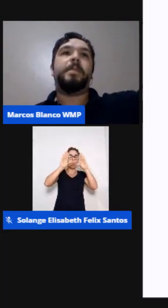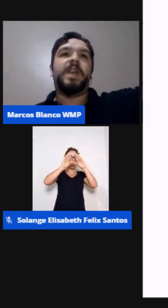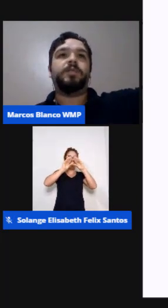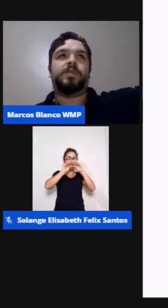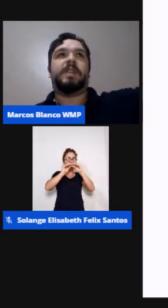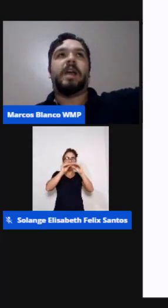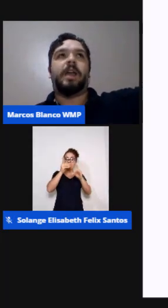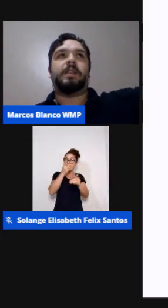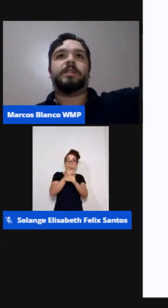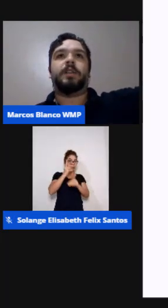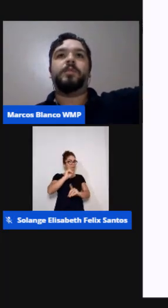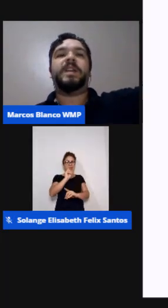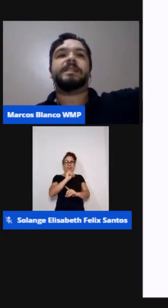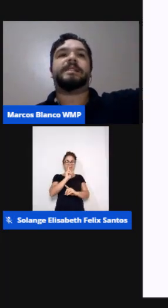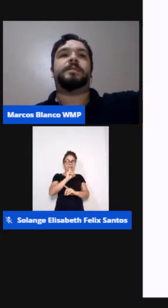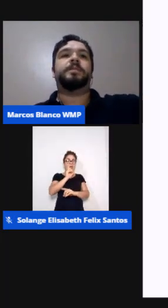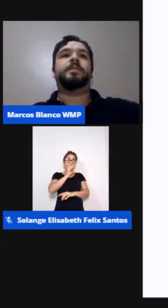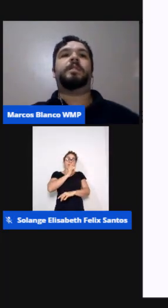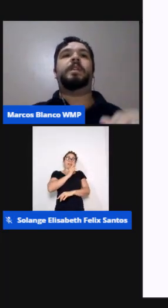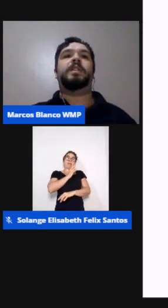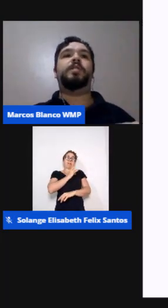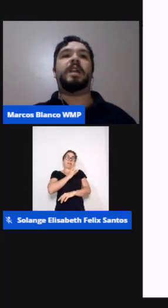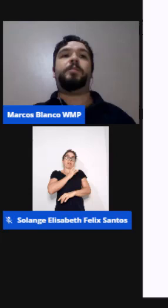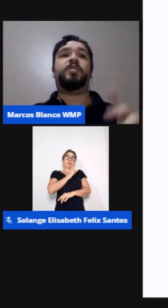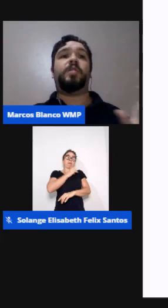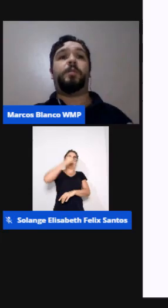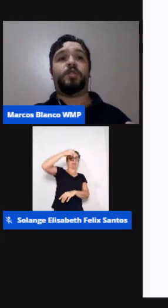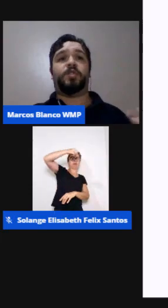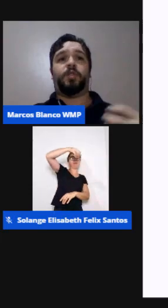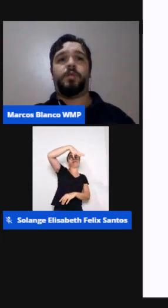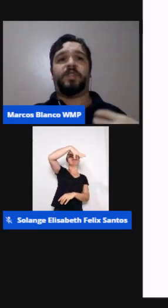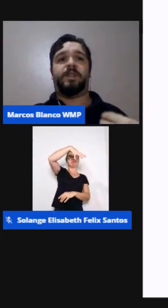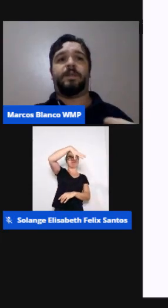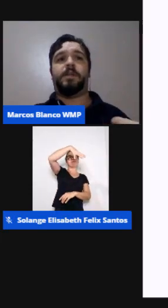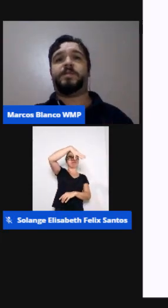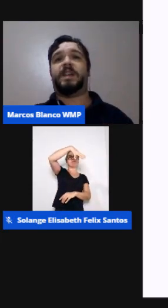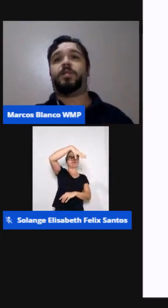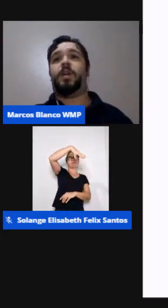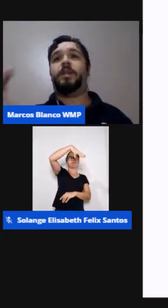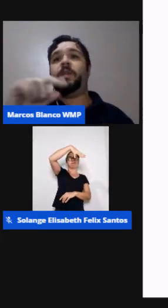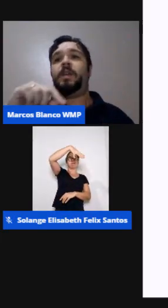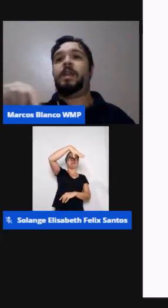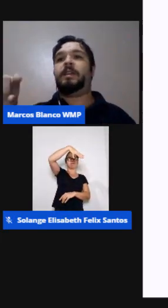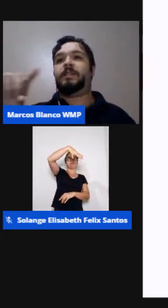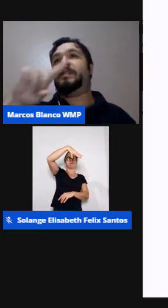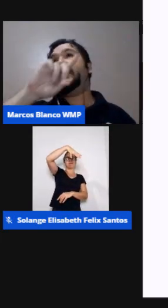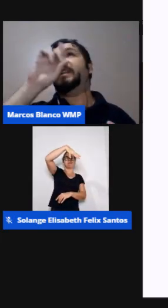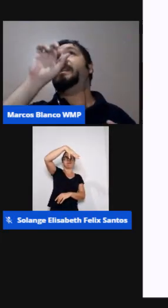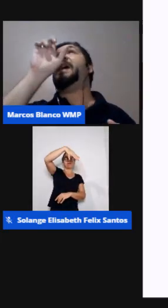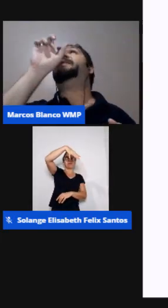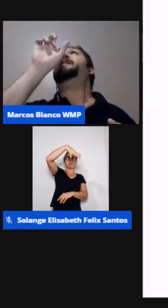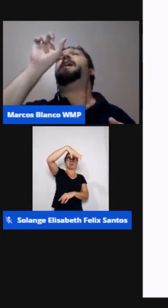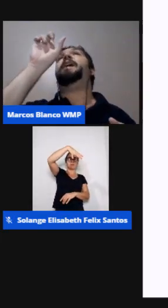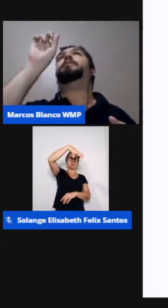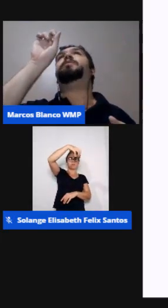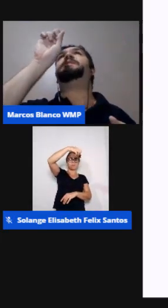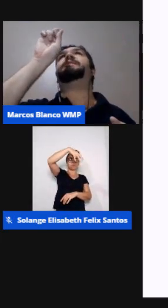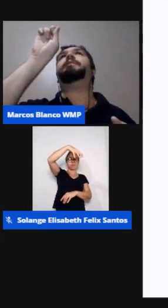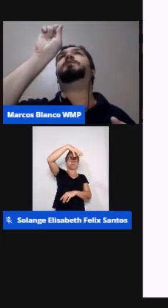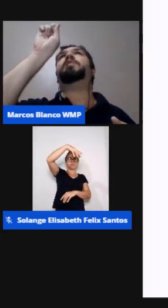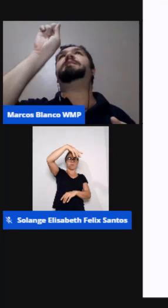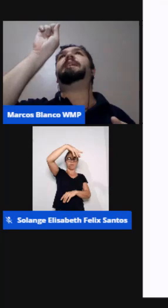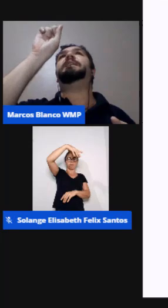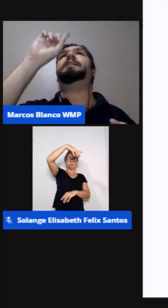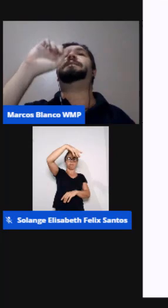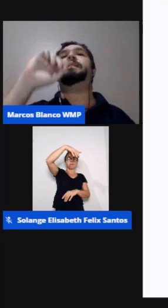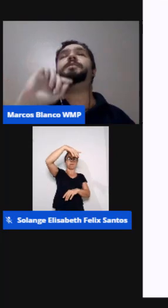porque ela tem medo da iluminação. E ela possui tubo sifão respiratório, que ele nada, quando